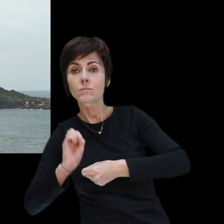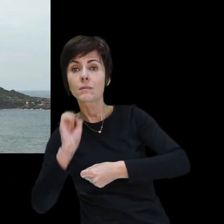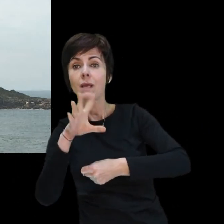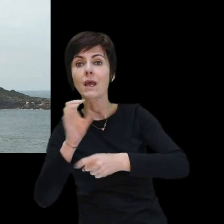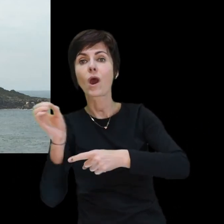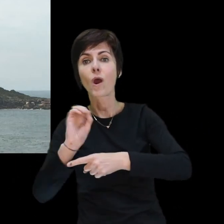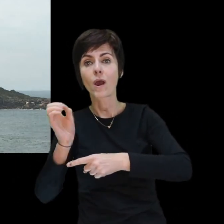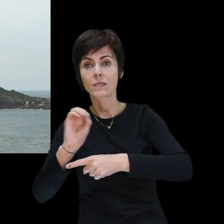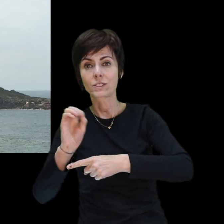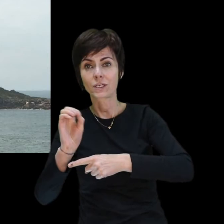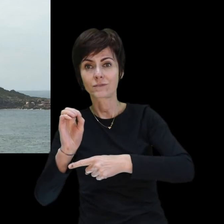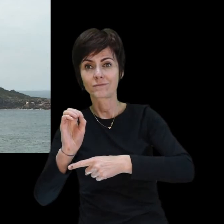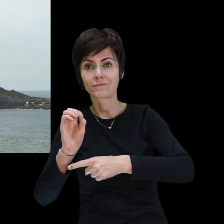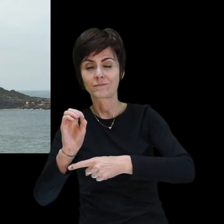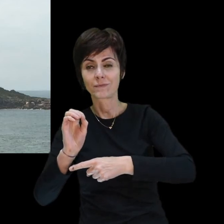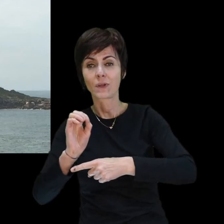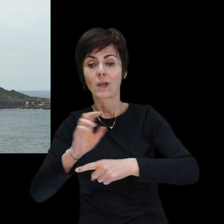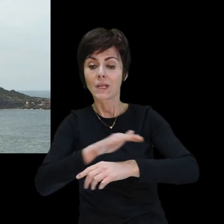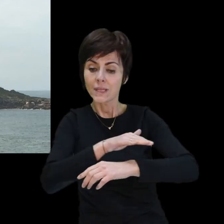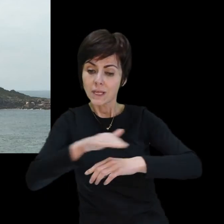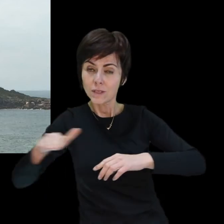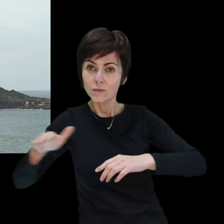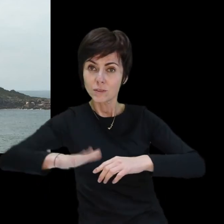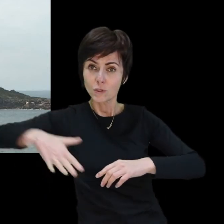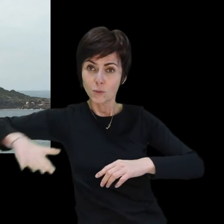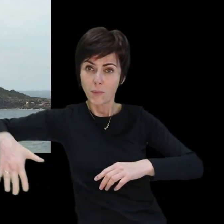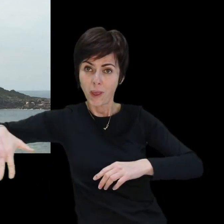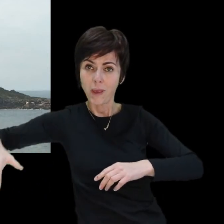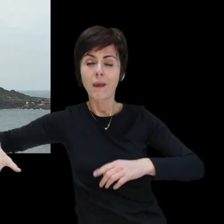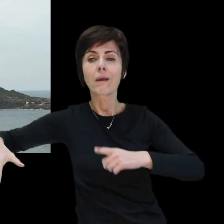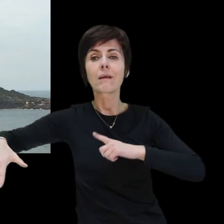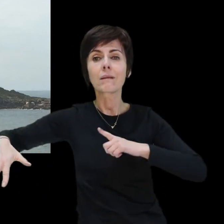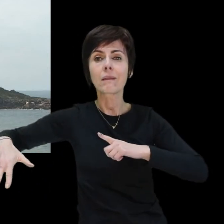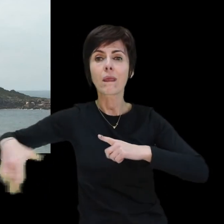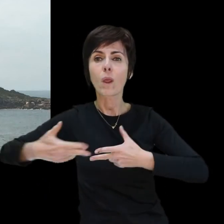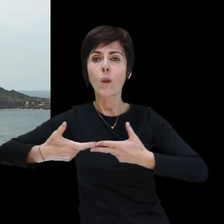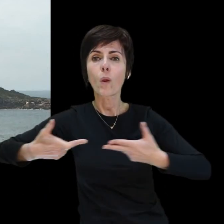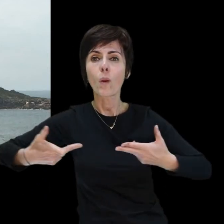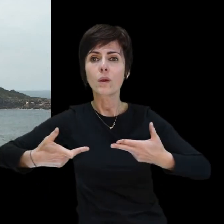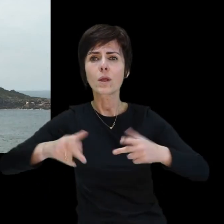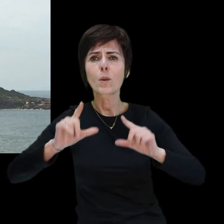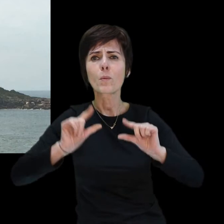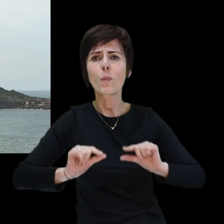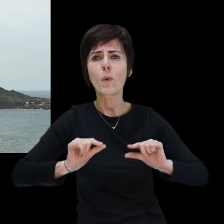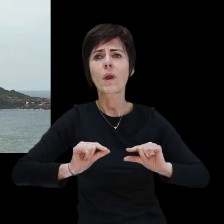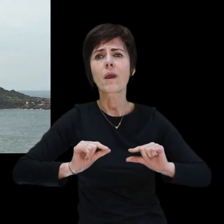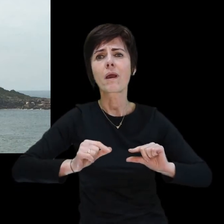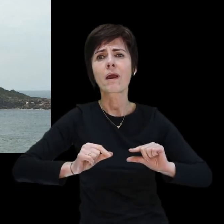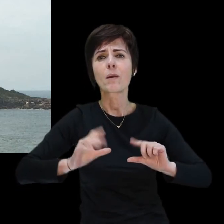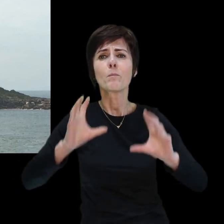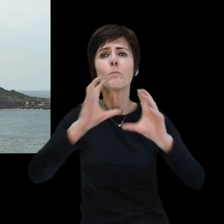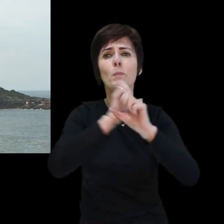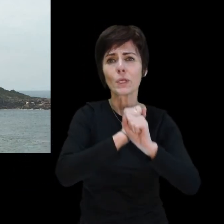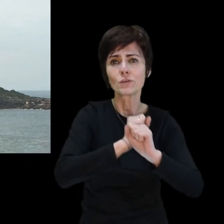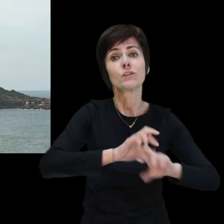é mandado para a atmosfera. E a gente sabe que na superfície do oceano eu tenho muito mais ambientes com